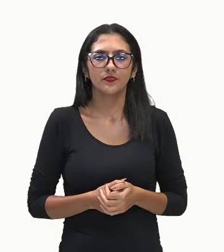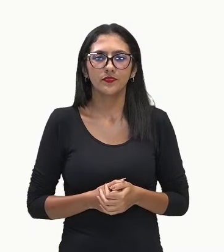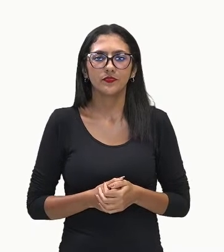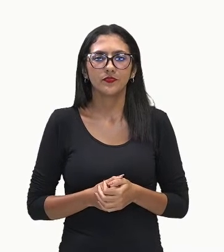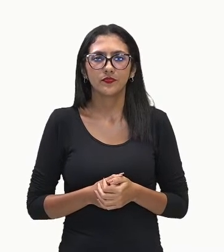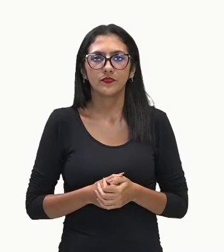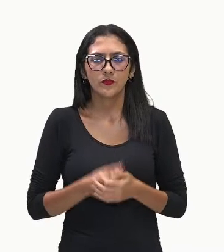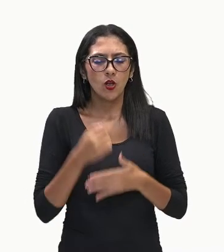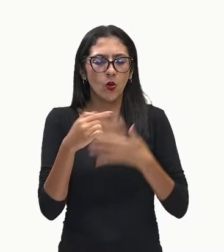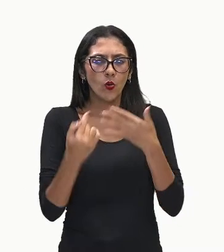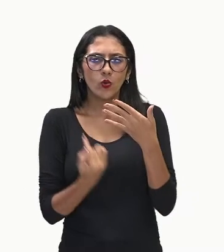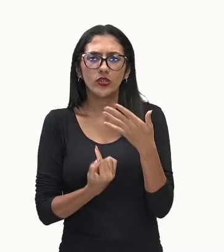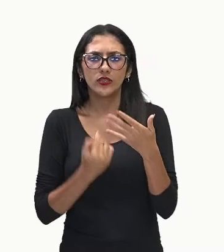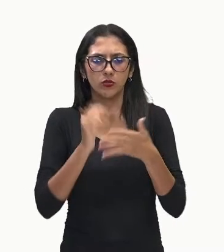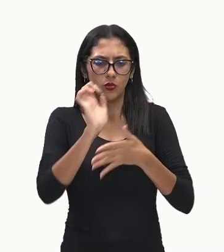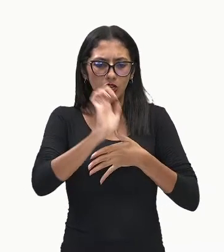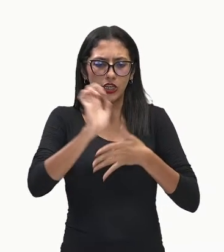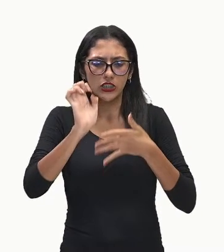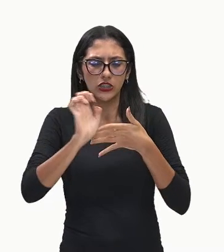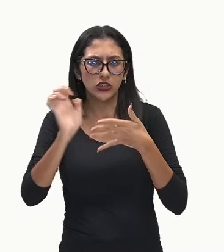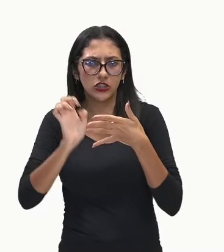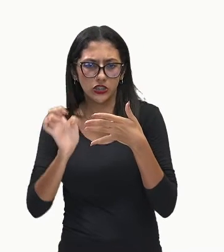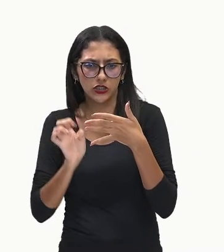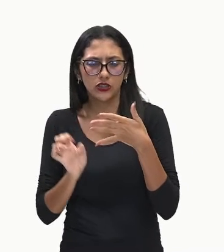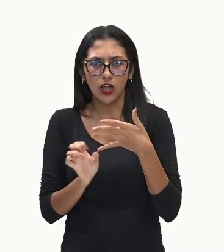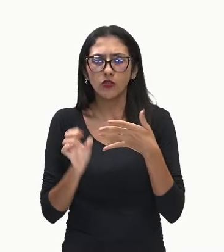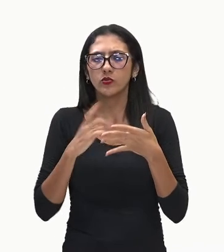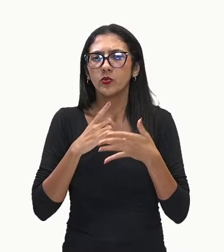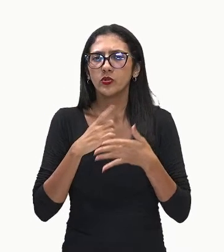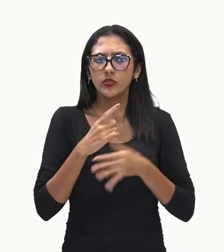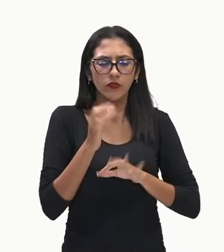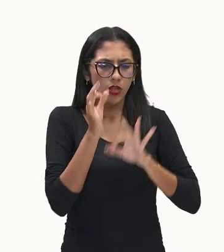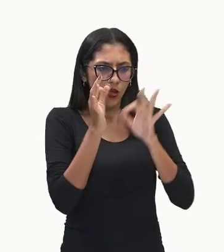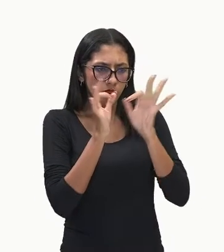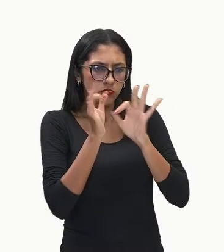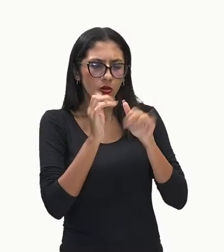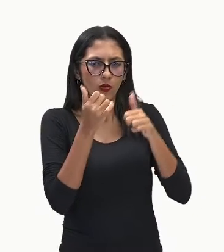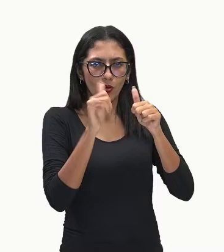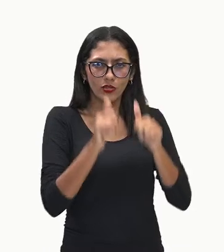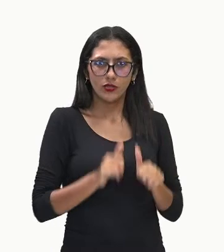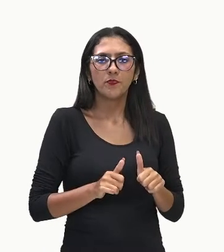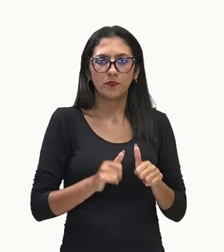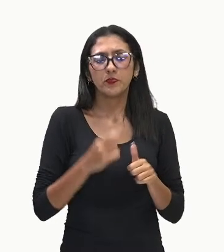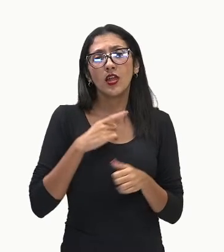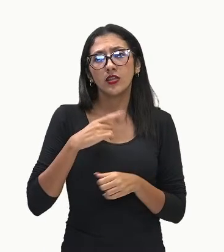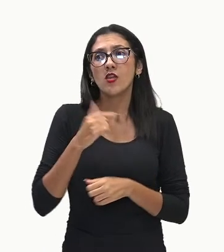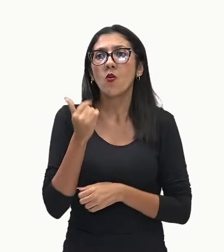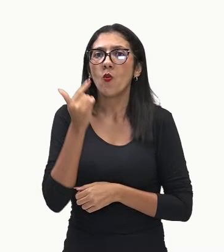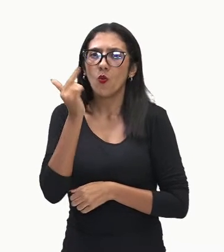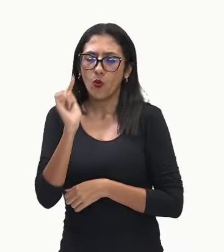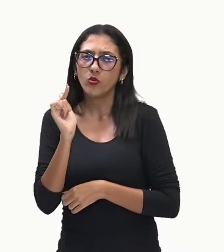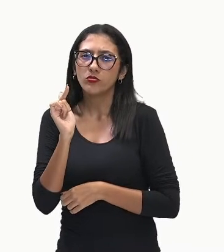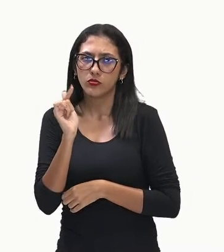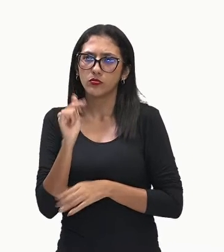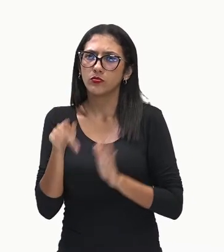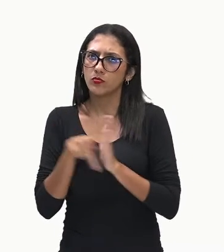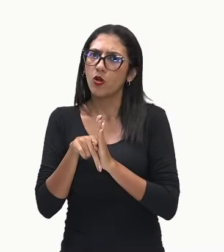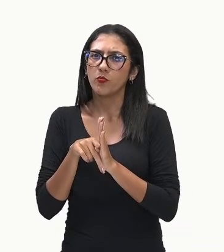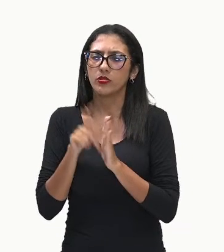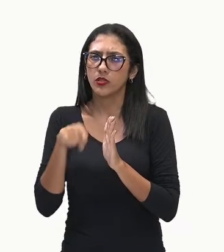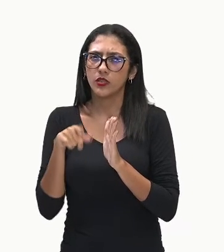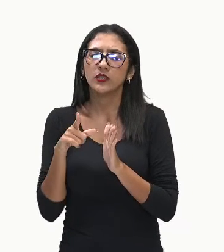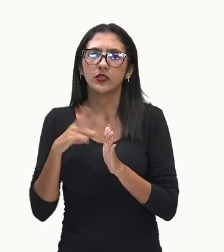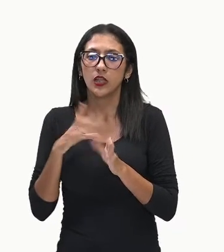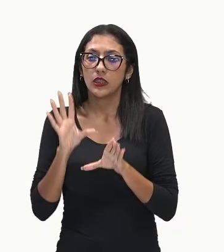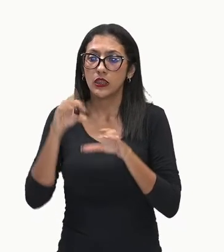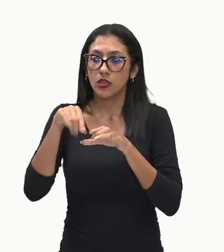5 estados, que foram analisados. Existem outros estados que fazem parte da nossa Amazônia Legal, mas